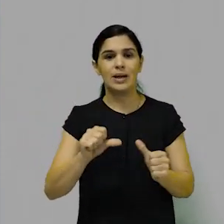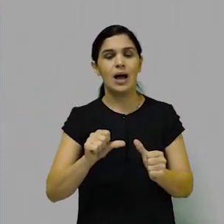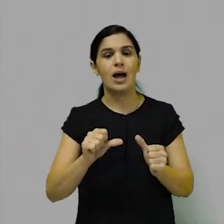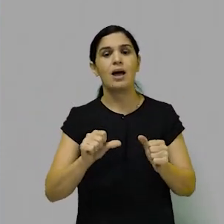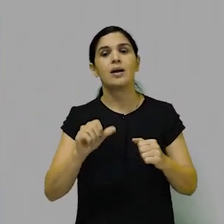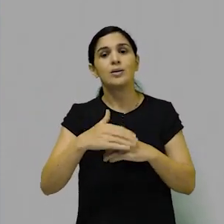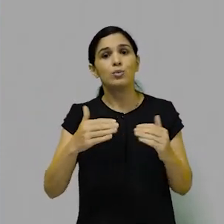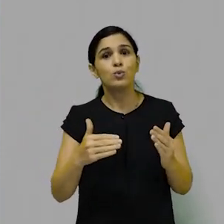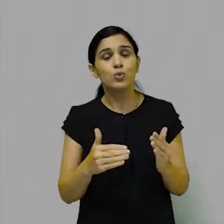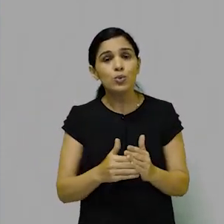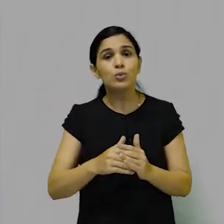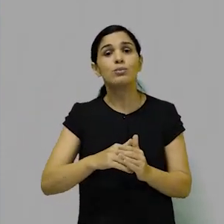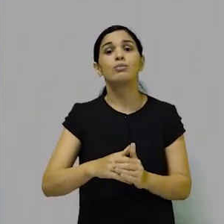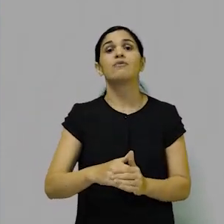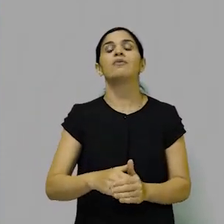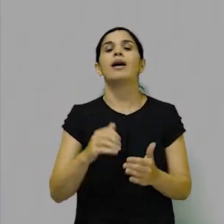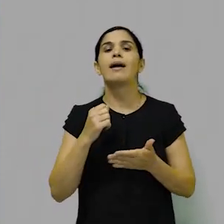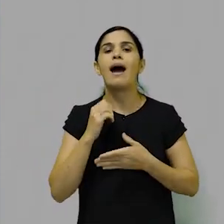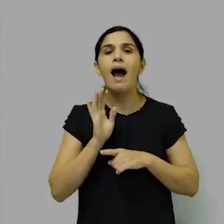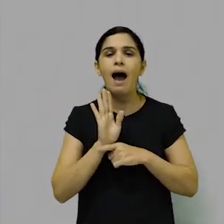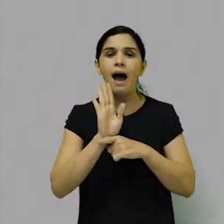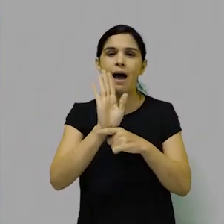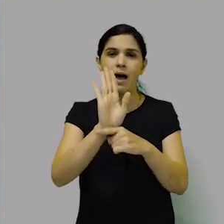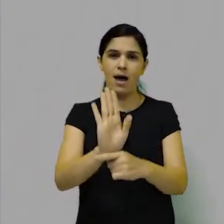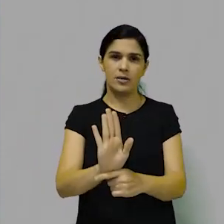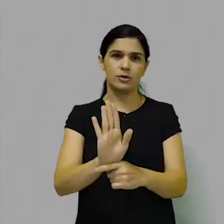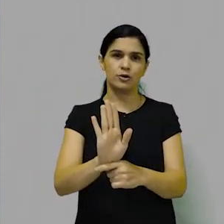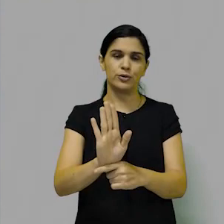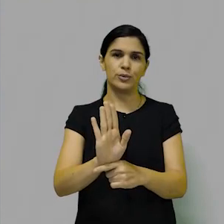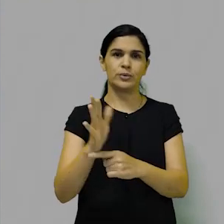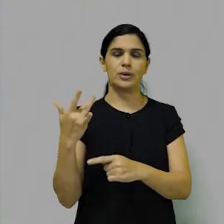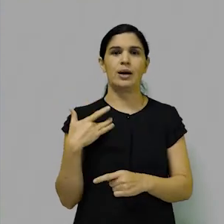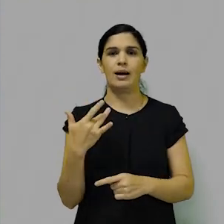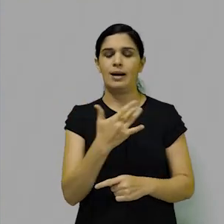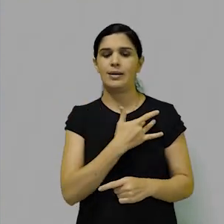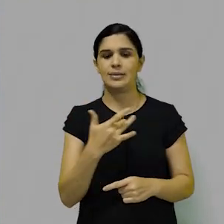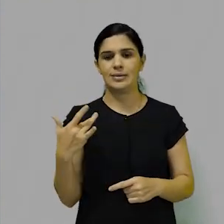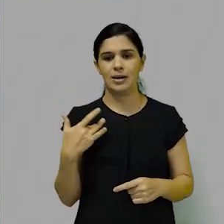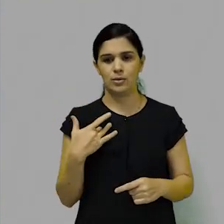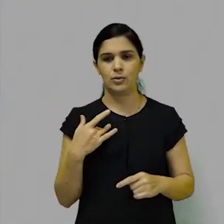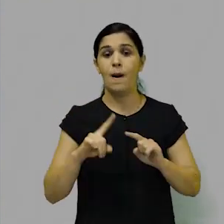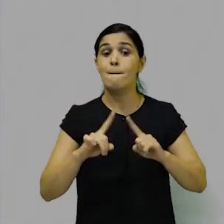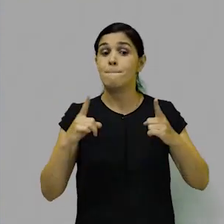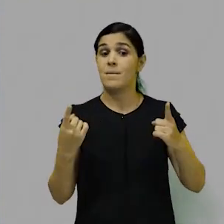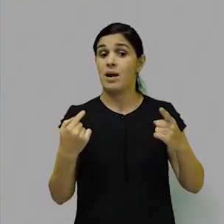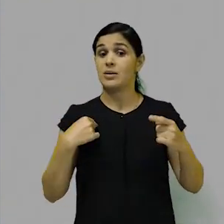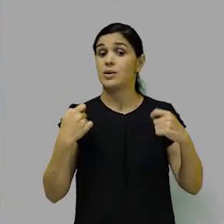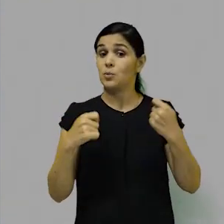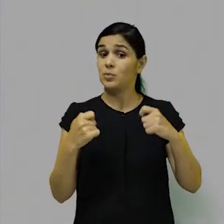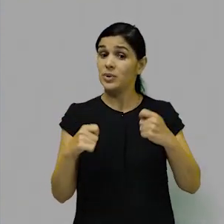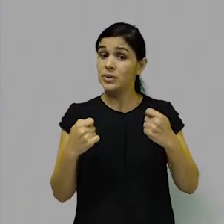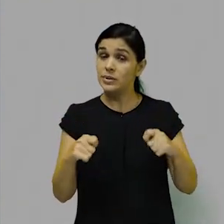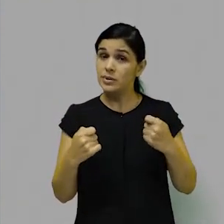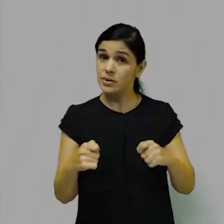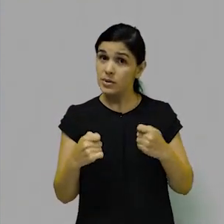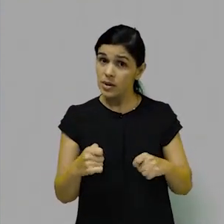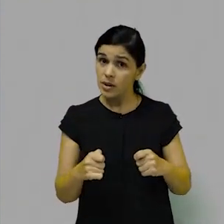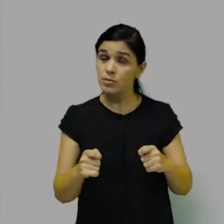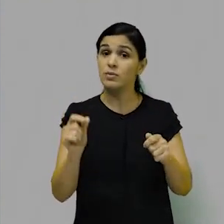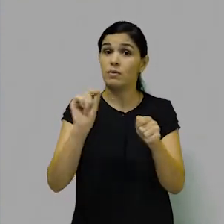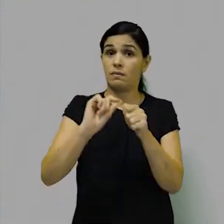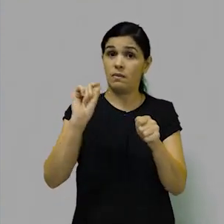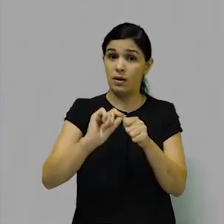responder àquele estímulo, para que eu consiga suportar o estímulo, para que eu consiga suportar aquele esforço. Então, meu